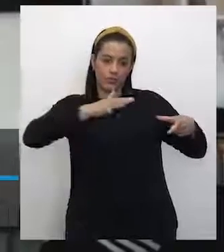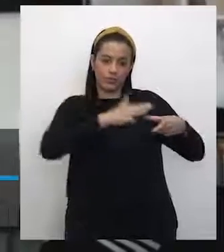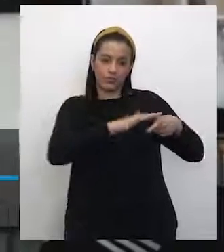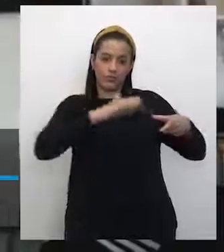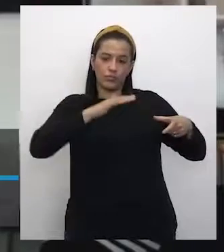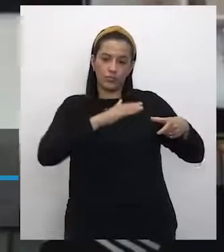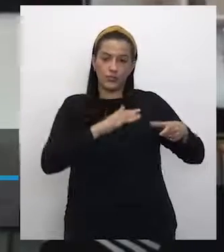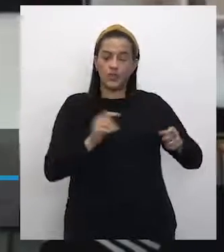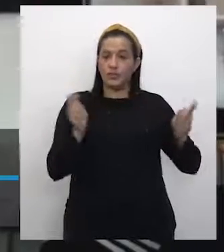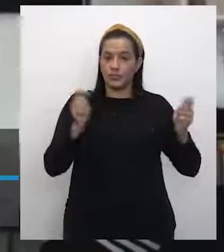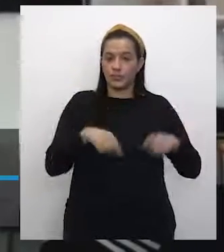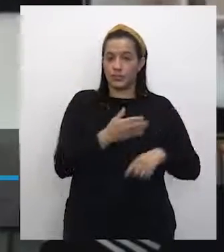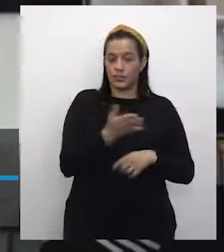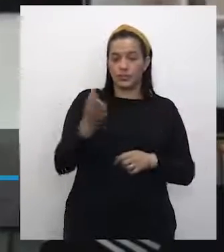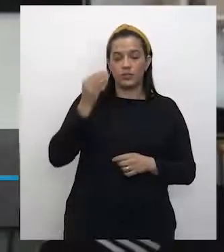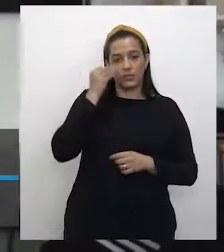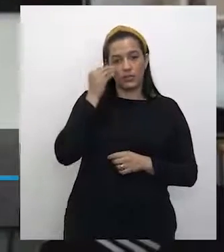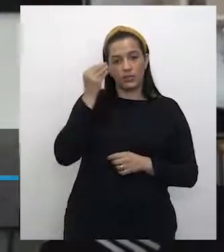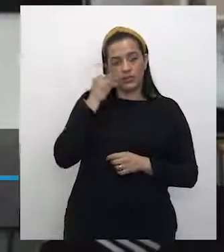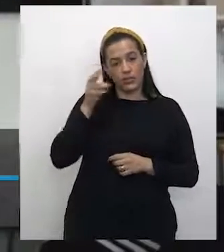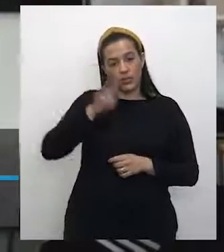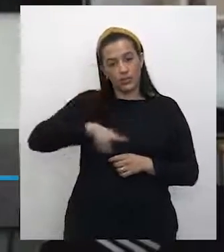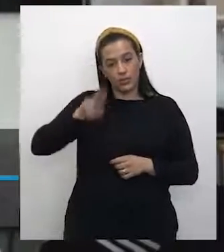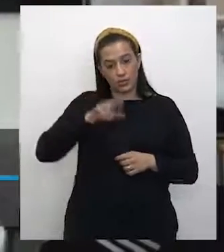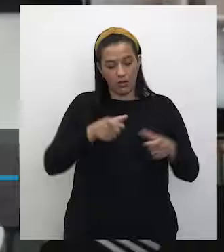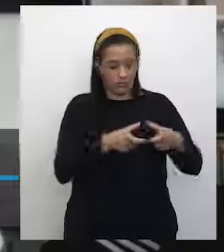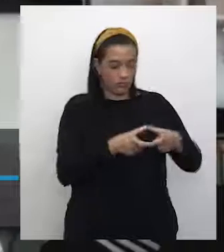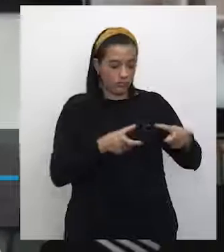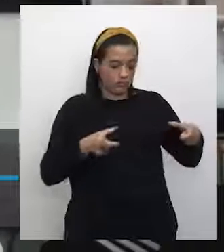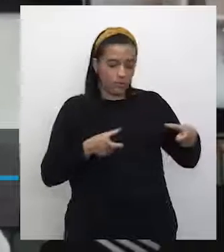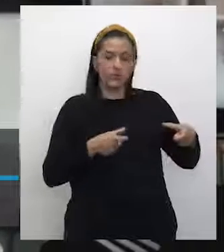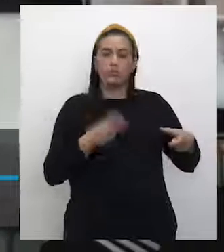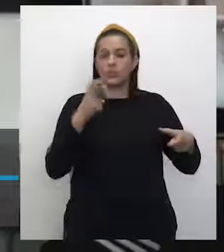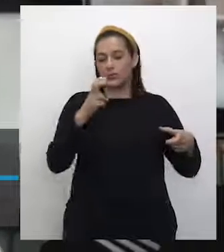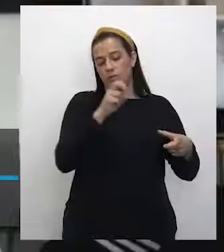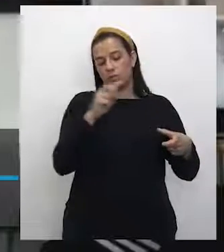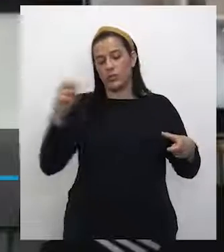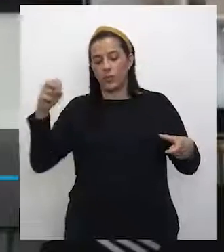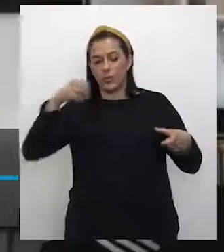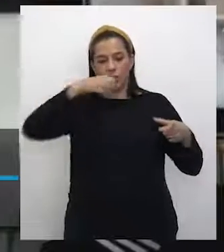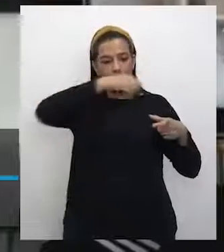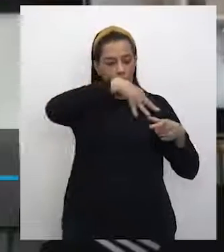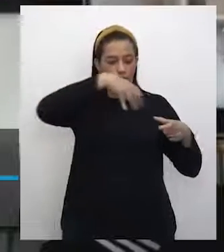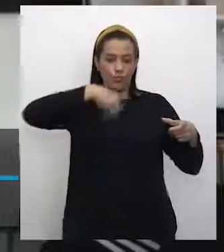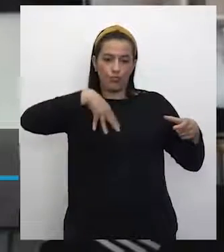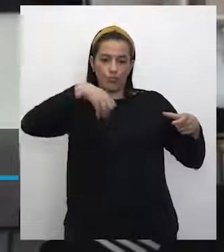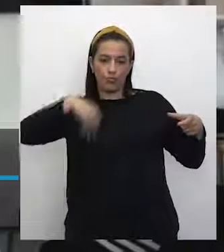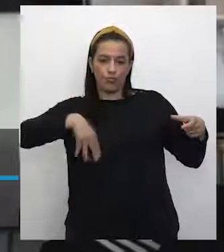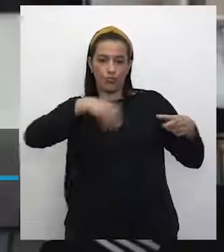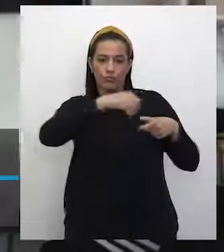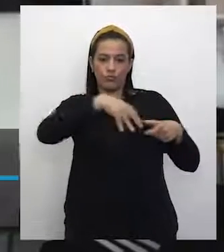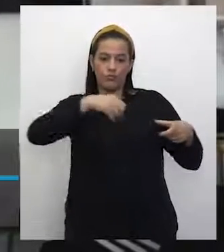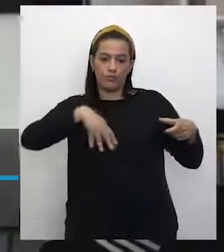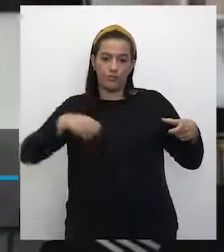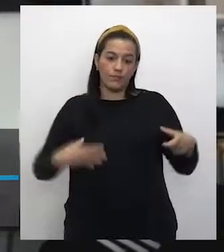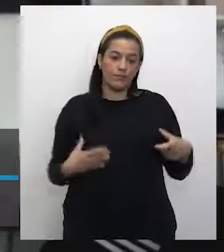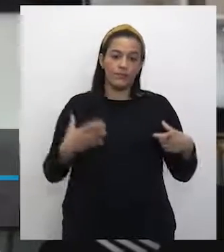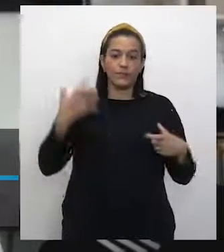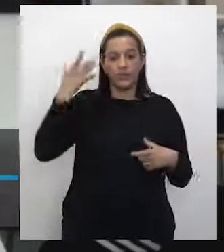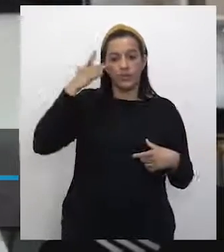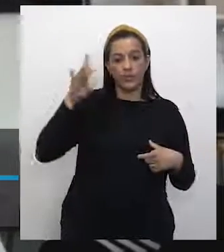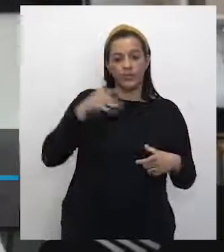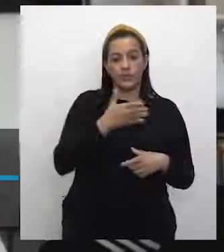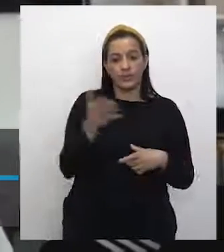pode tentar depois usar plaquinhas com 50 LEDs, né? Tentar desenvolver aí, né? Não sei se vocês